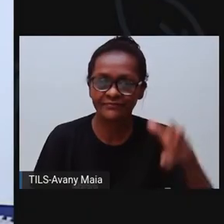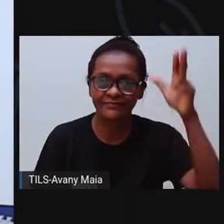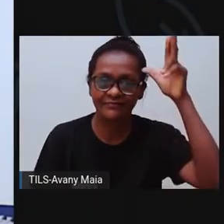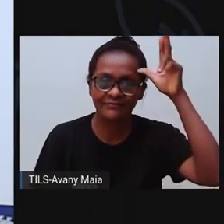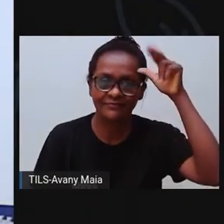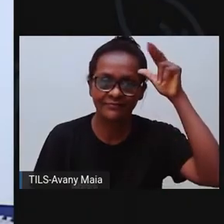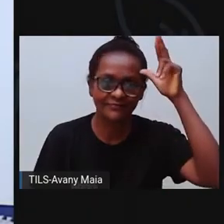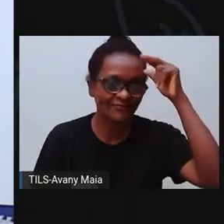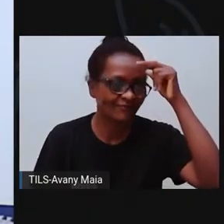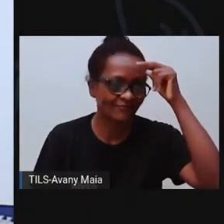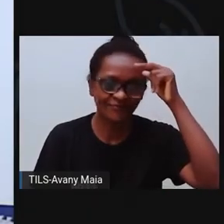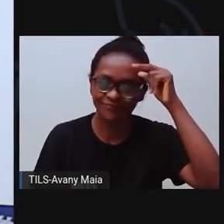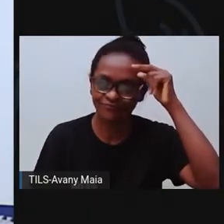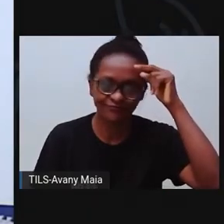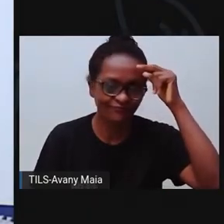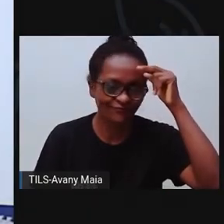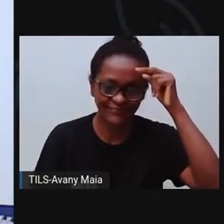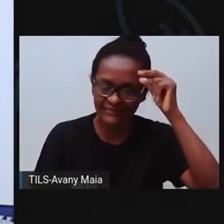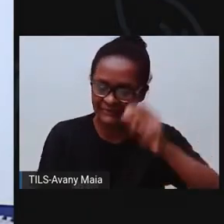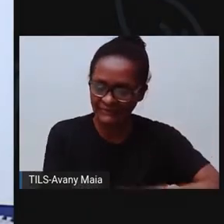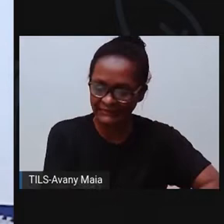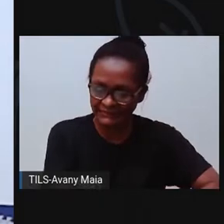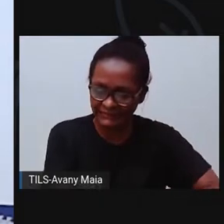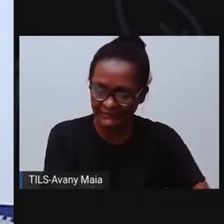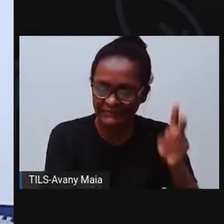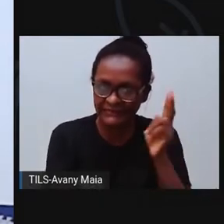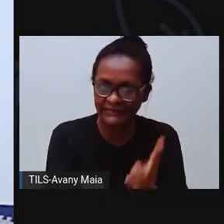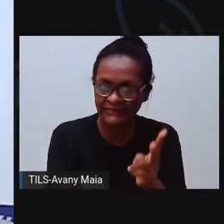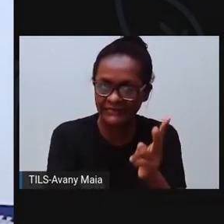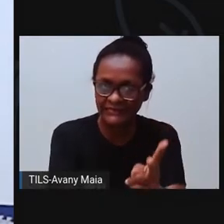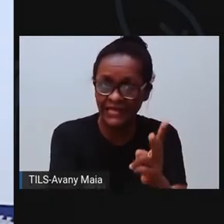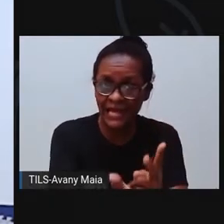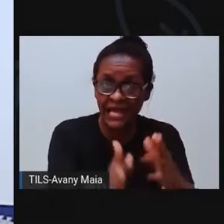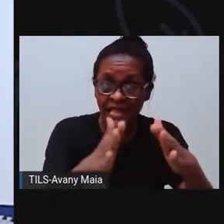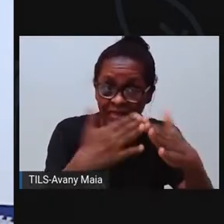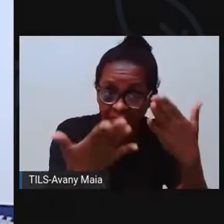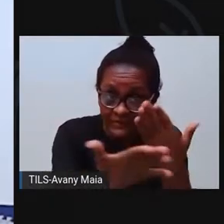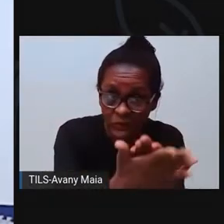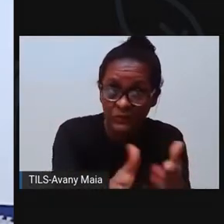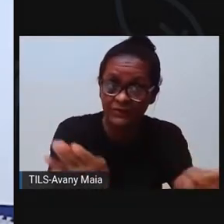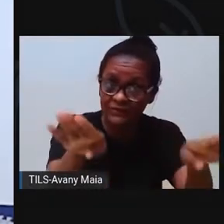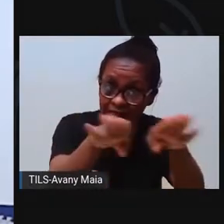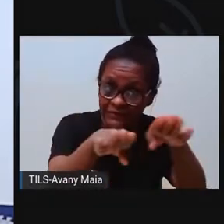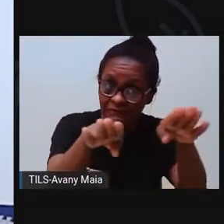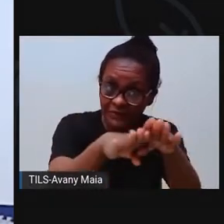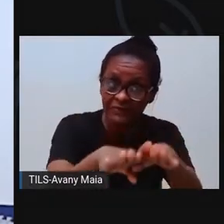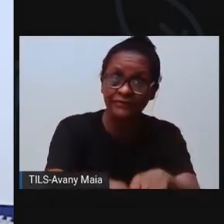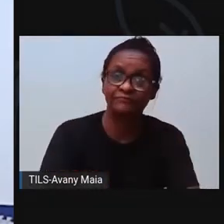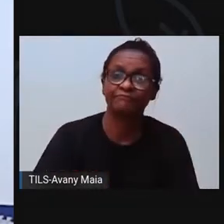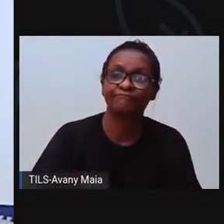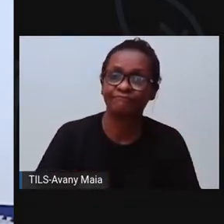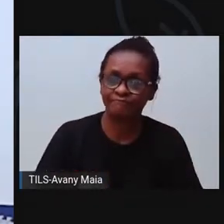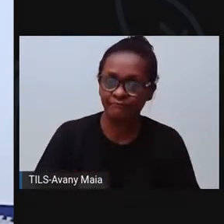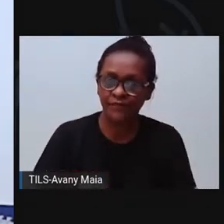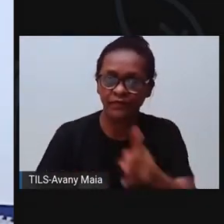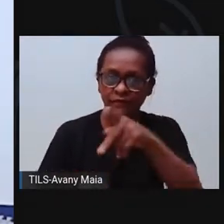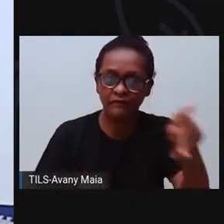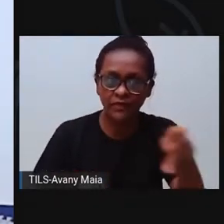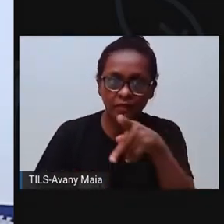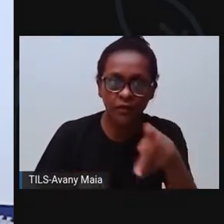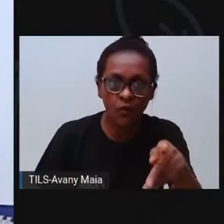Coelhinho não parava quieto. Até na escola aprontava. A